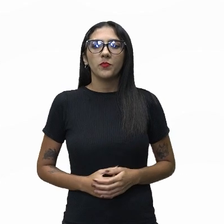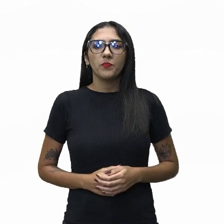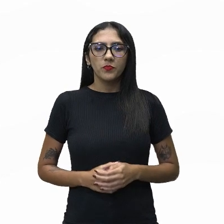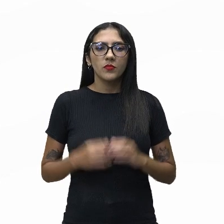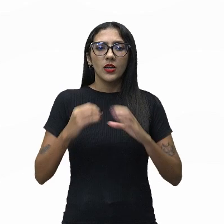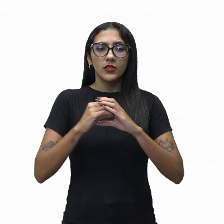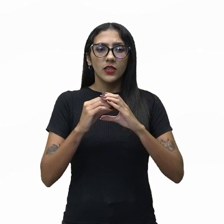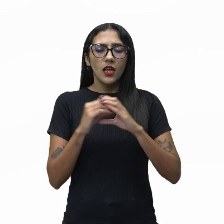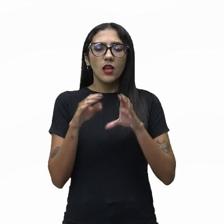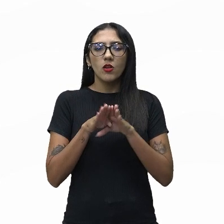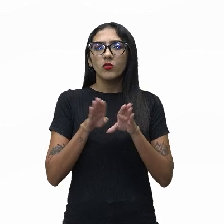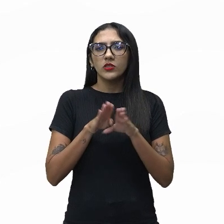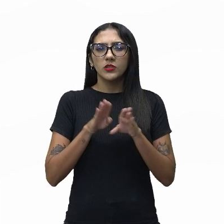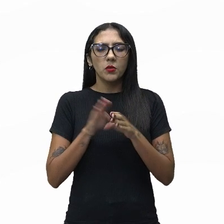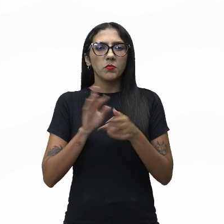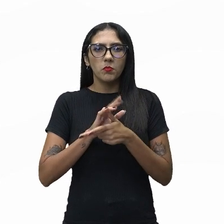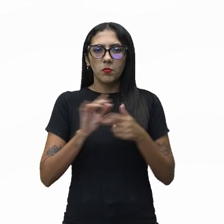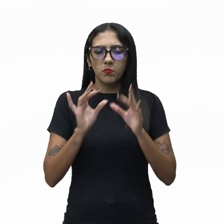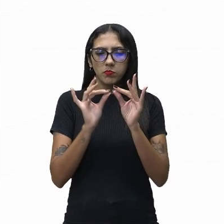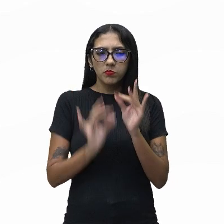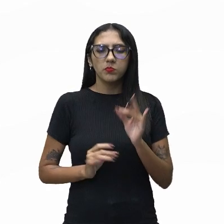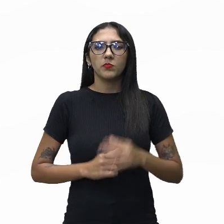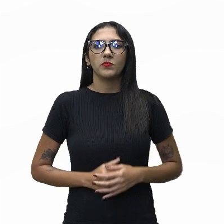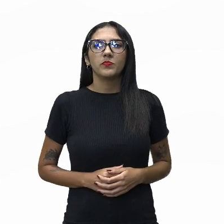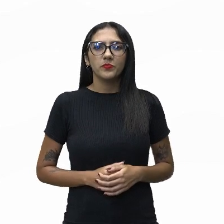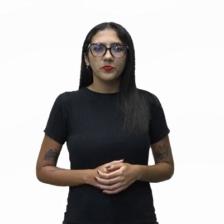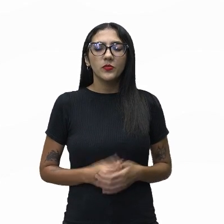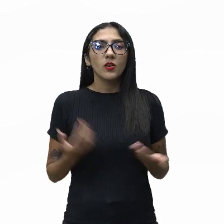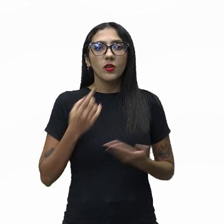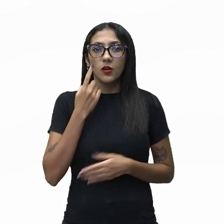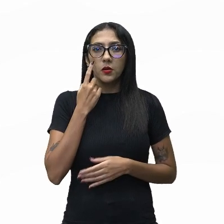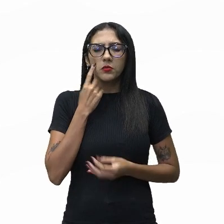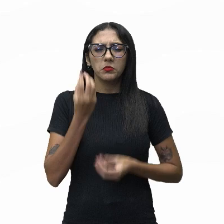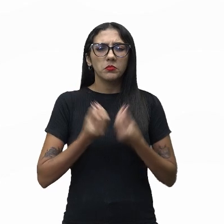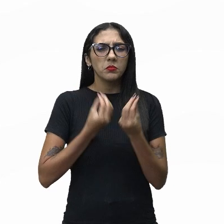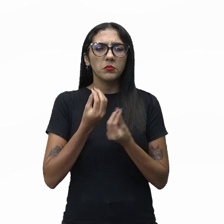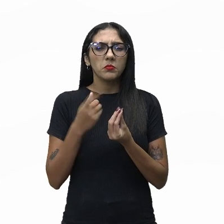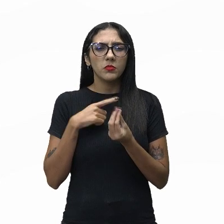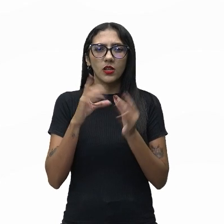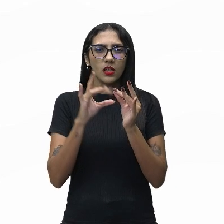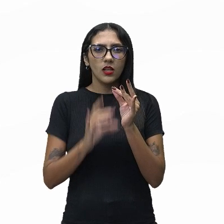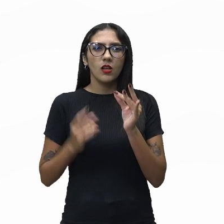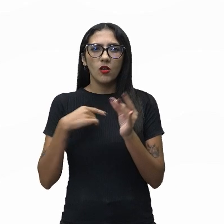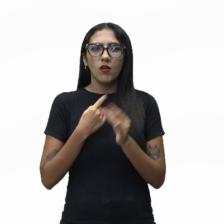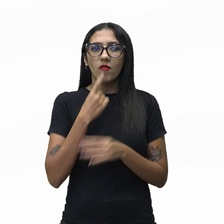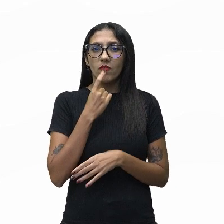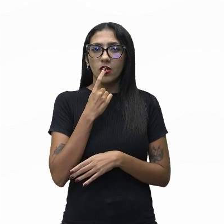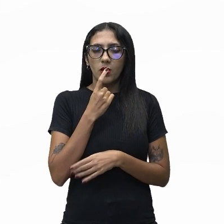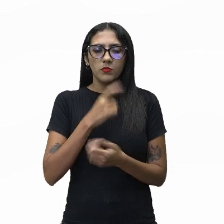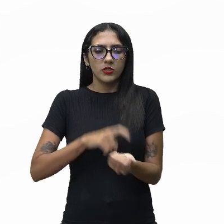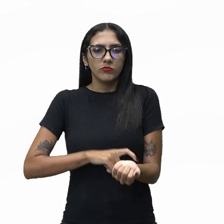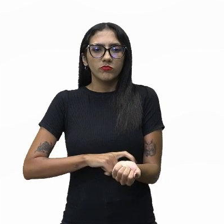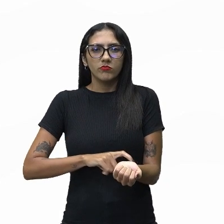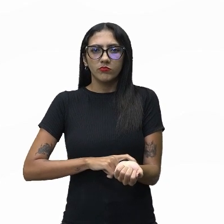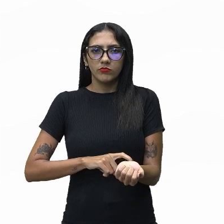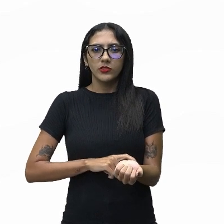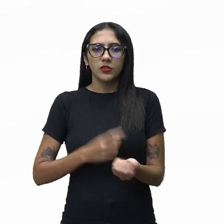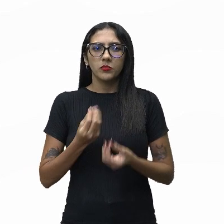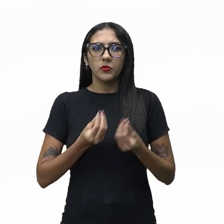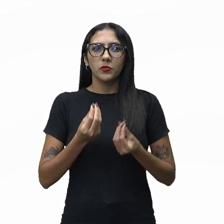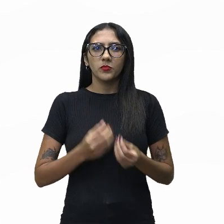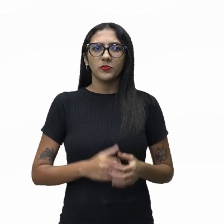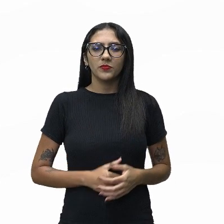também plaquetas, tá? A gente vai ver como é que é o nosso sangue, né? Vamos conhecer aí um pouquinho sobre